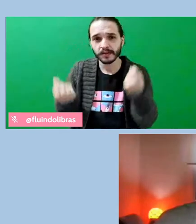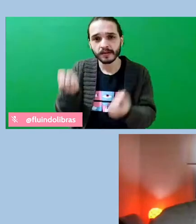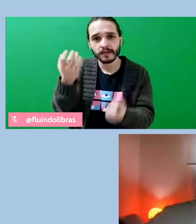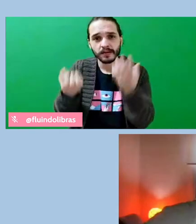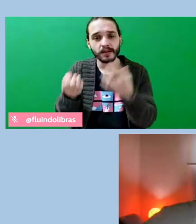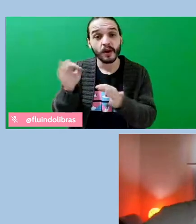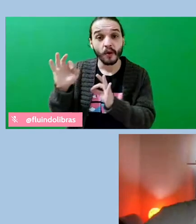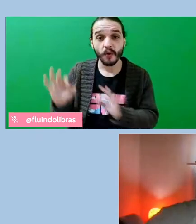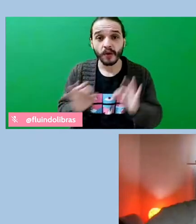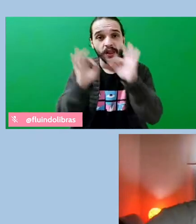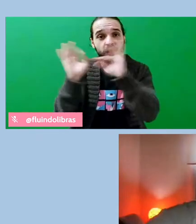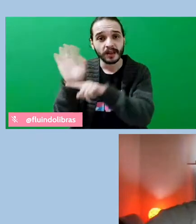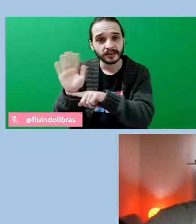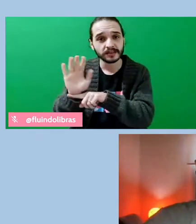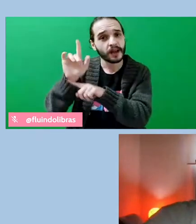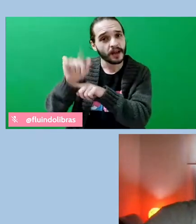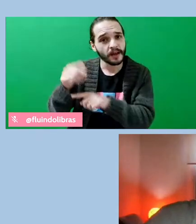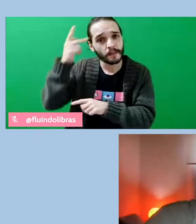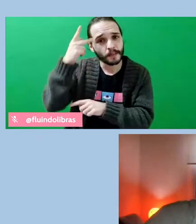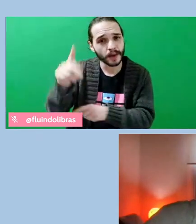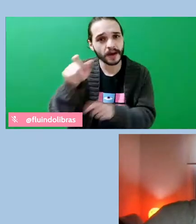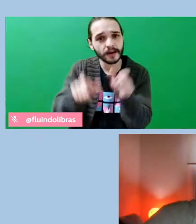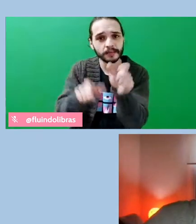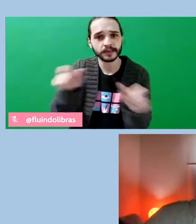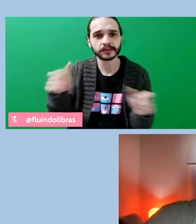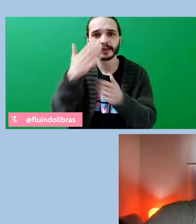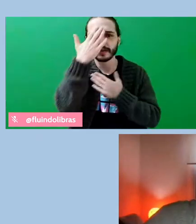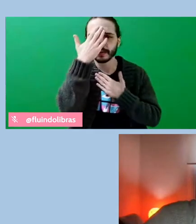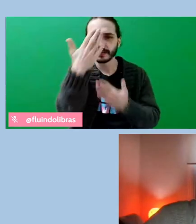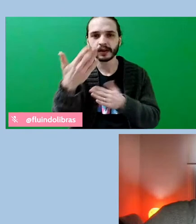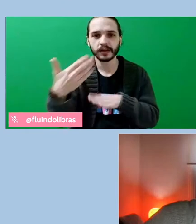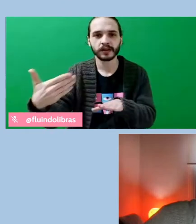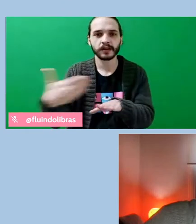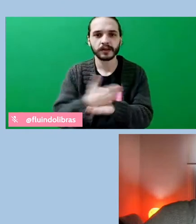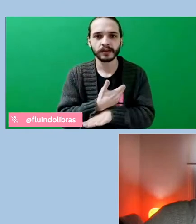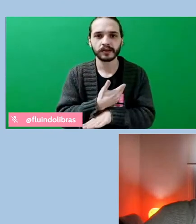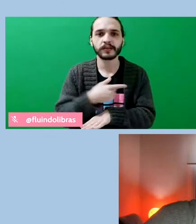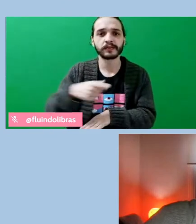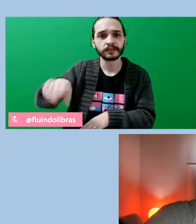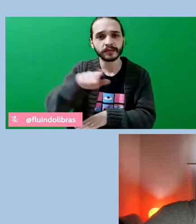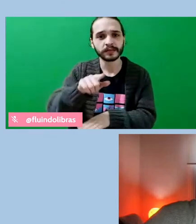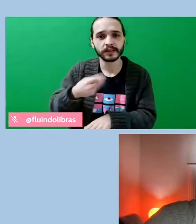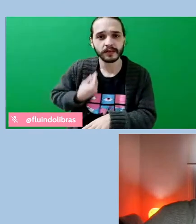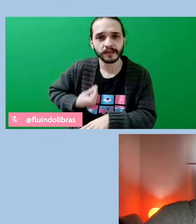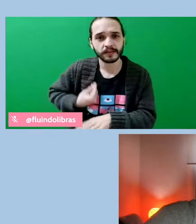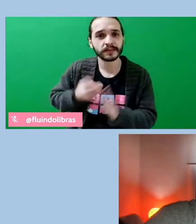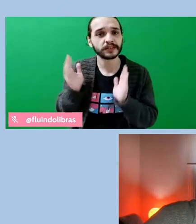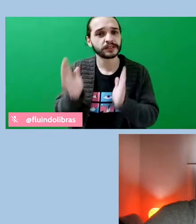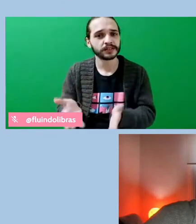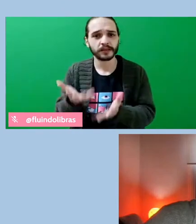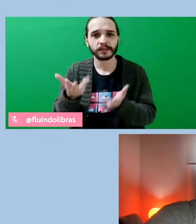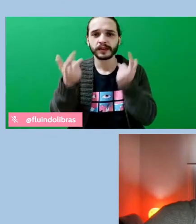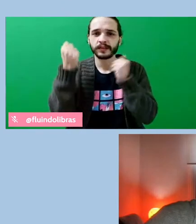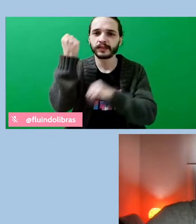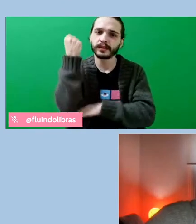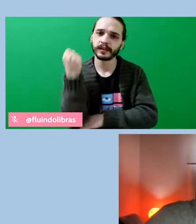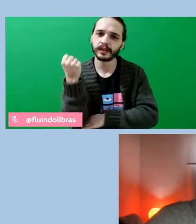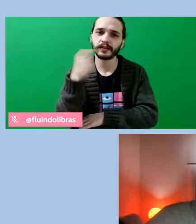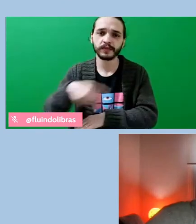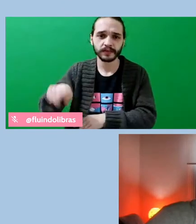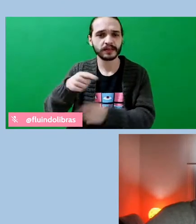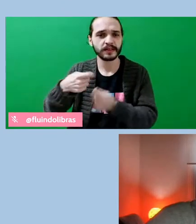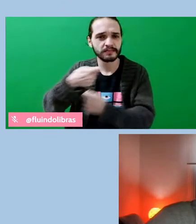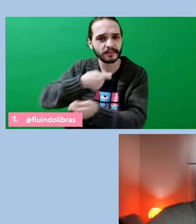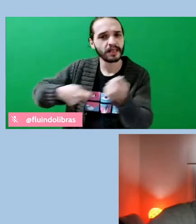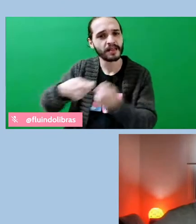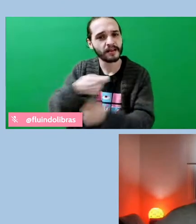existe para o público, para o espectador. Então, muito obrigado por estarem aqui. O fato de vocês estarem aqui já é uma resistência, vocês estão negociando a existência